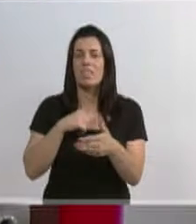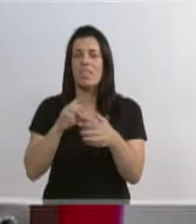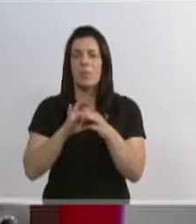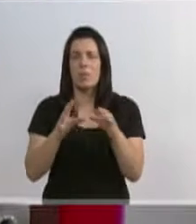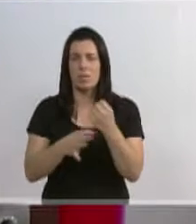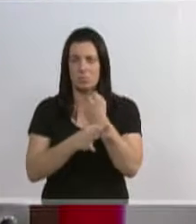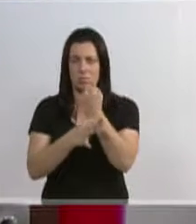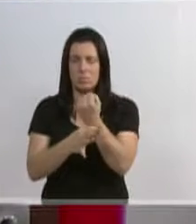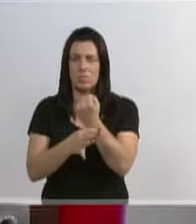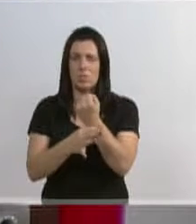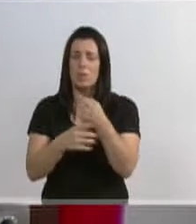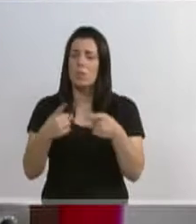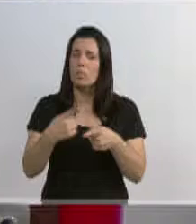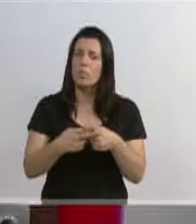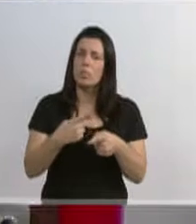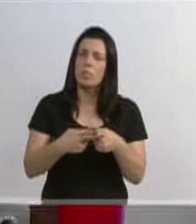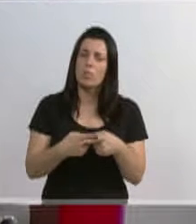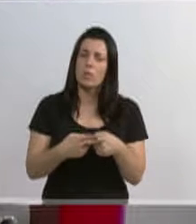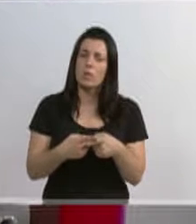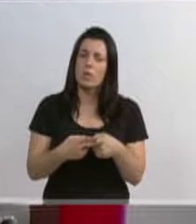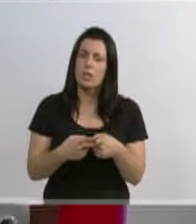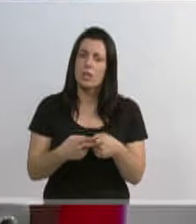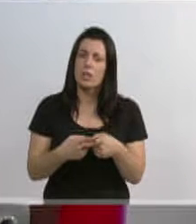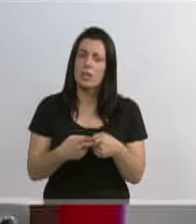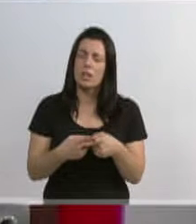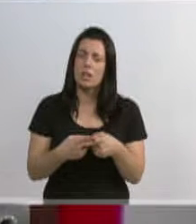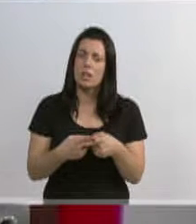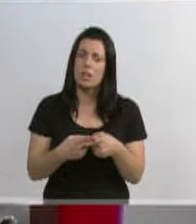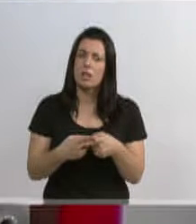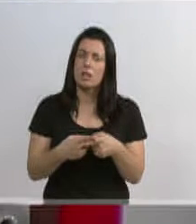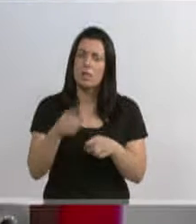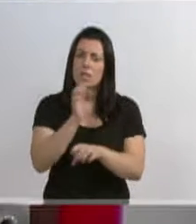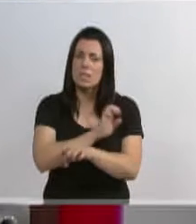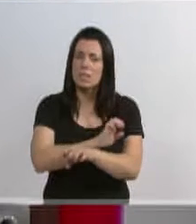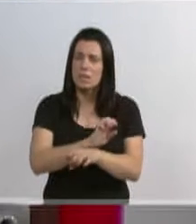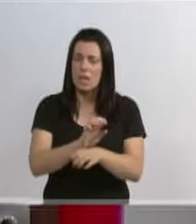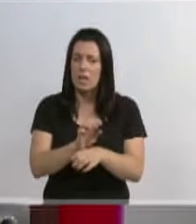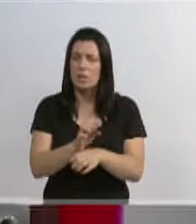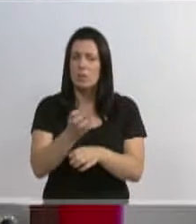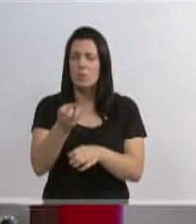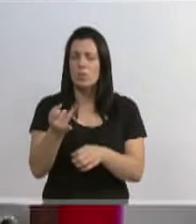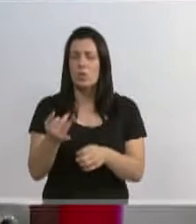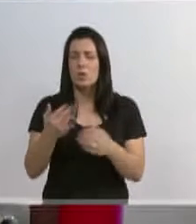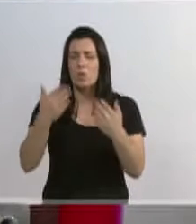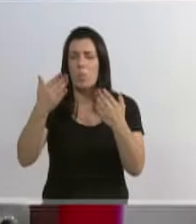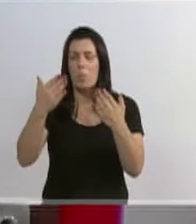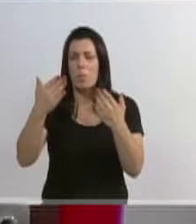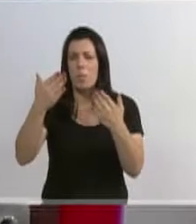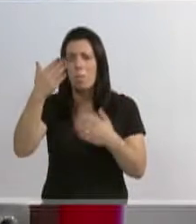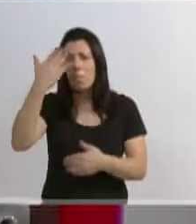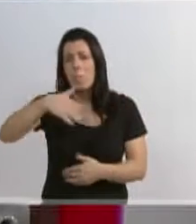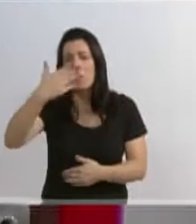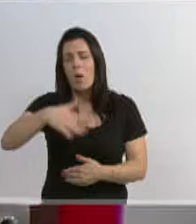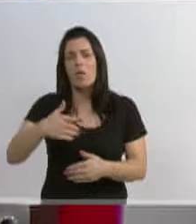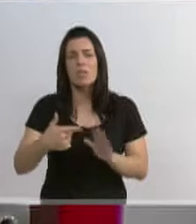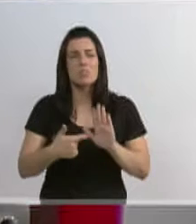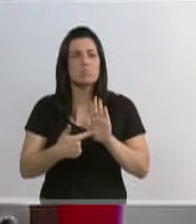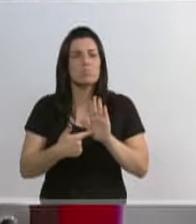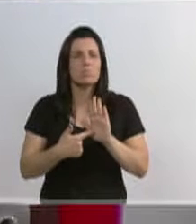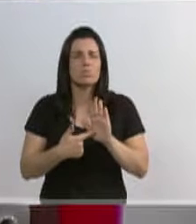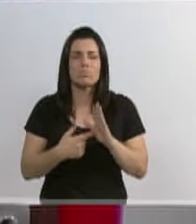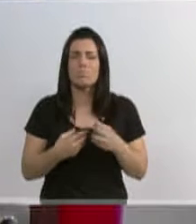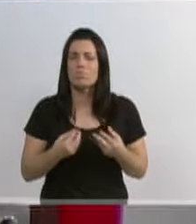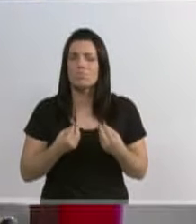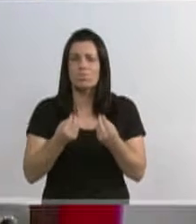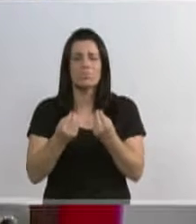garantida, devido ao estágio probatório, ou seja, a quantidade de provas que estiveram lá não deram subsídio para